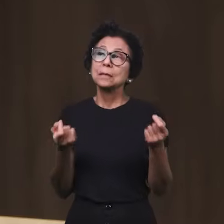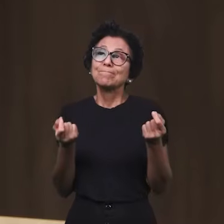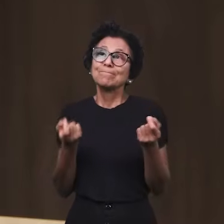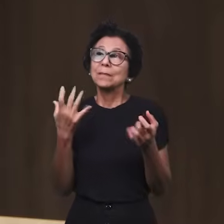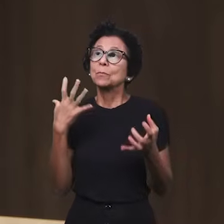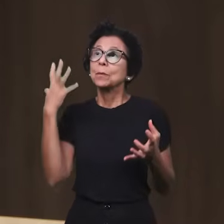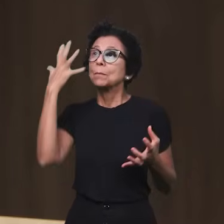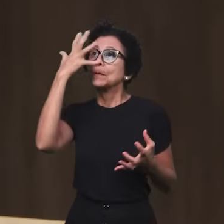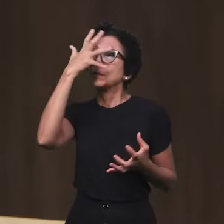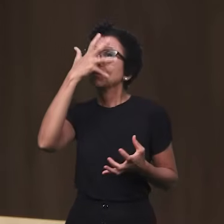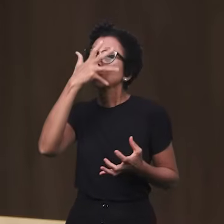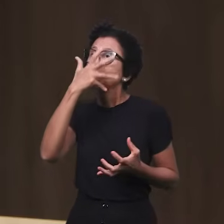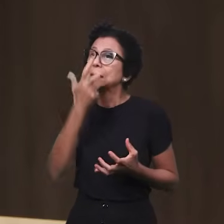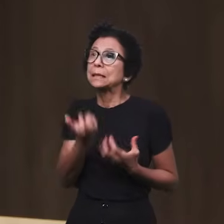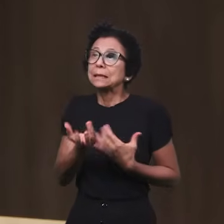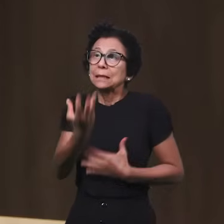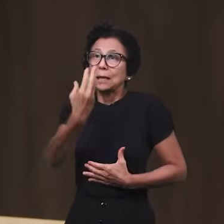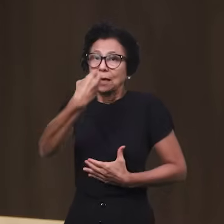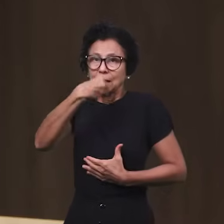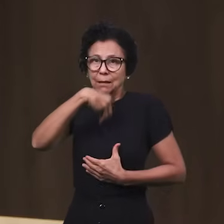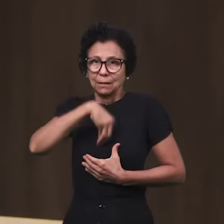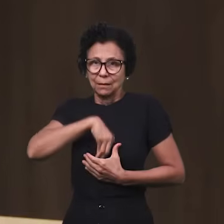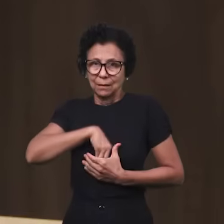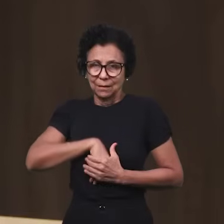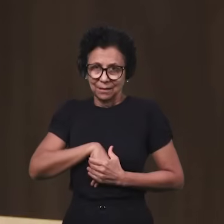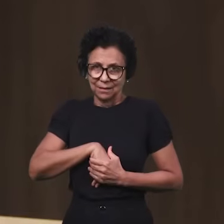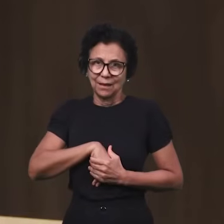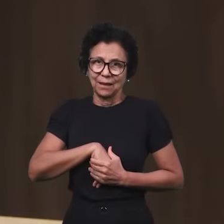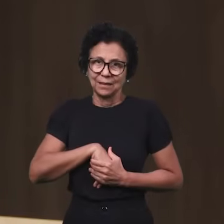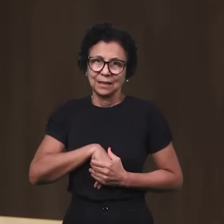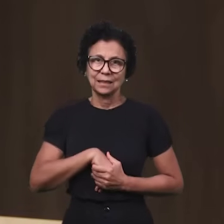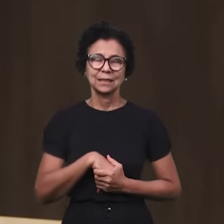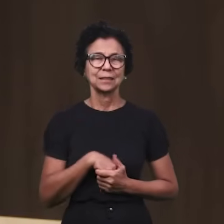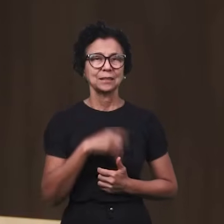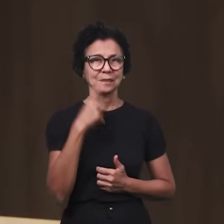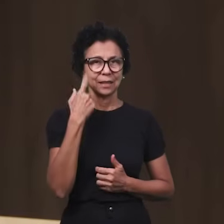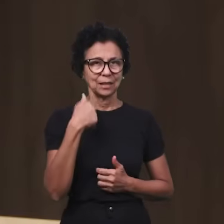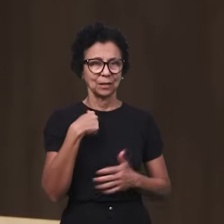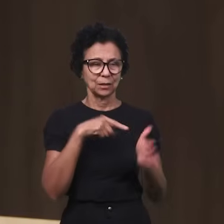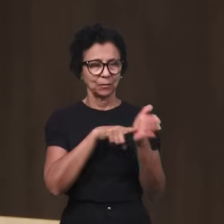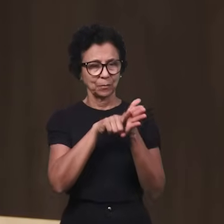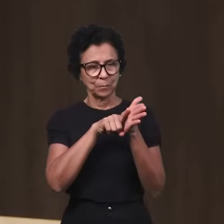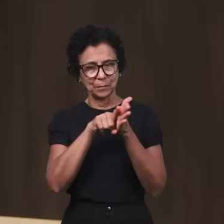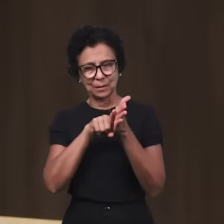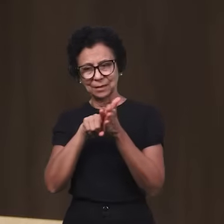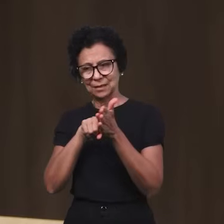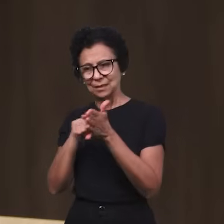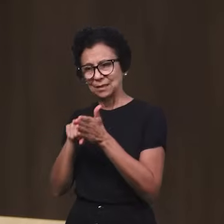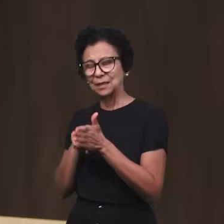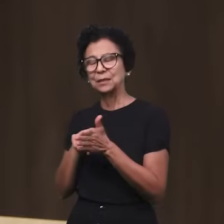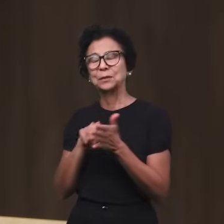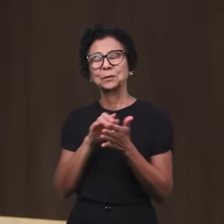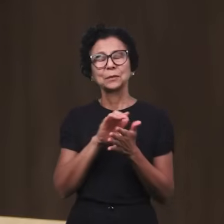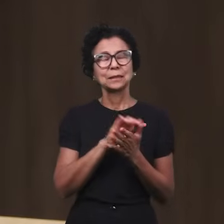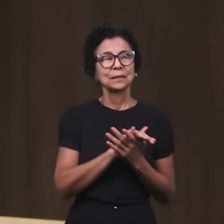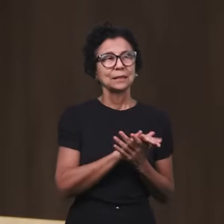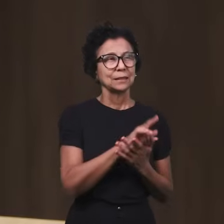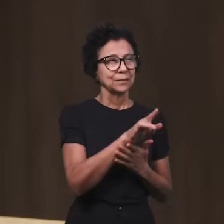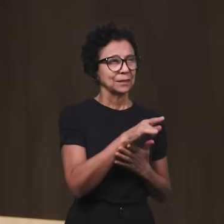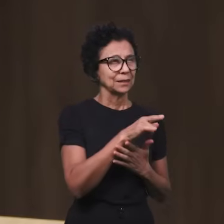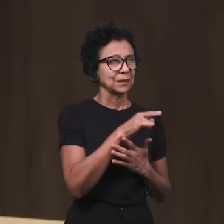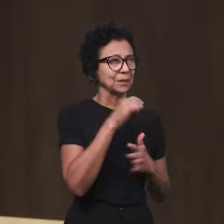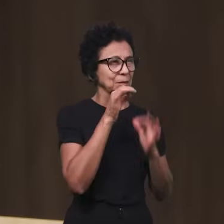ela é incorruptível. E é tão interessante porque eu estava fazendo uma pesquisa e a Andréia fez esse